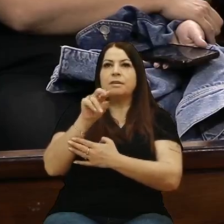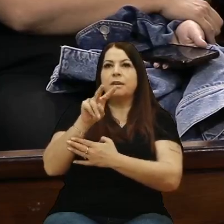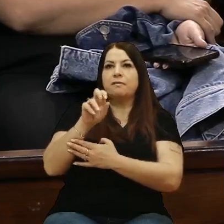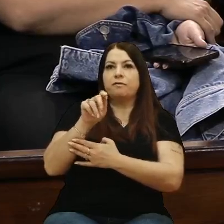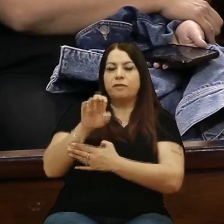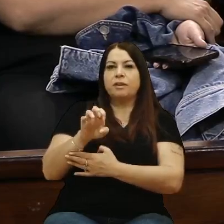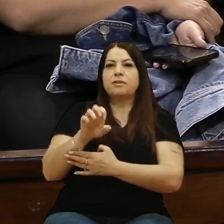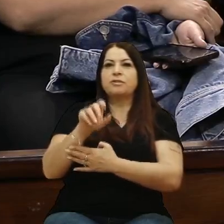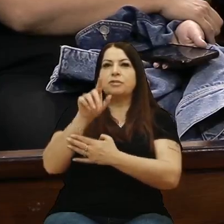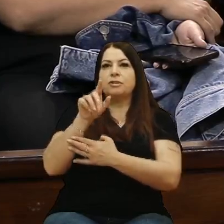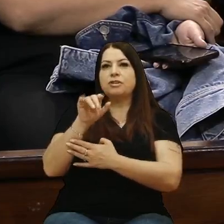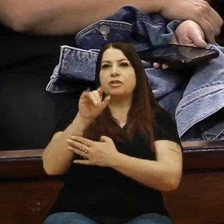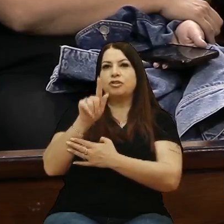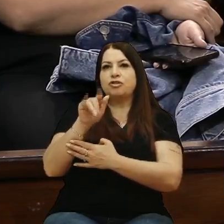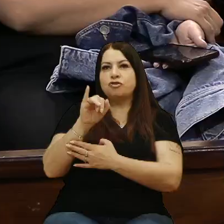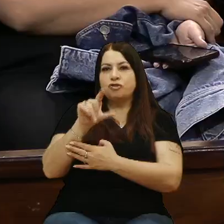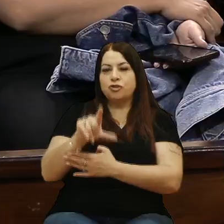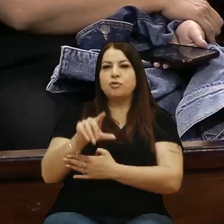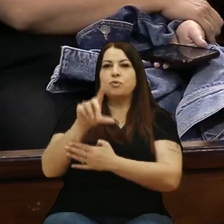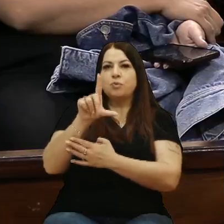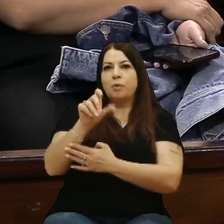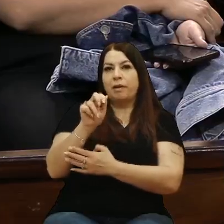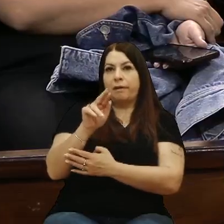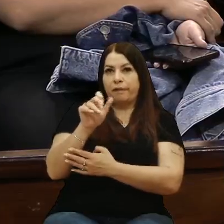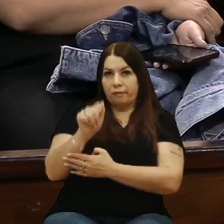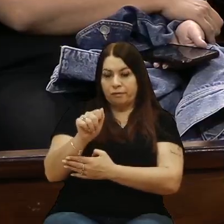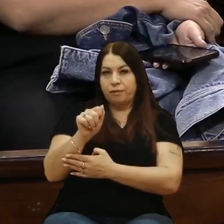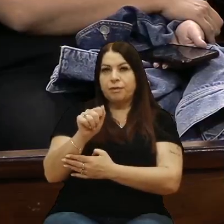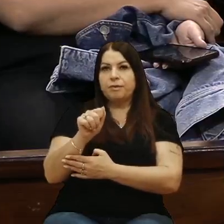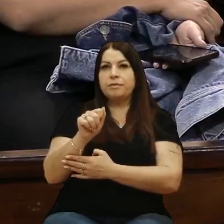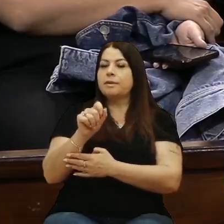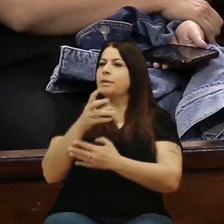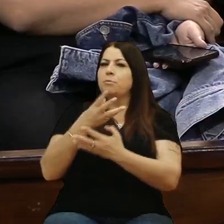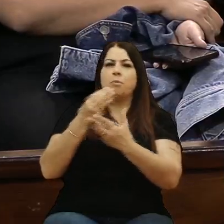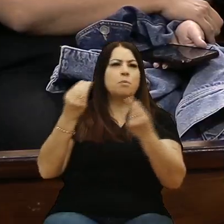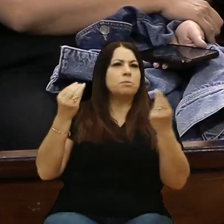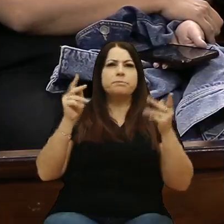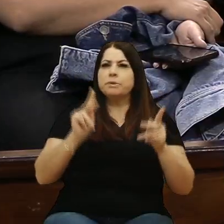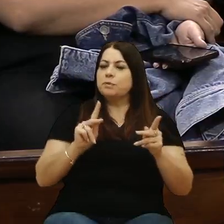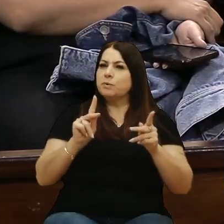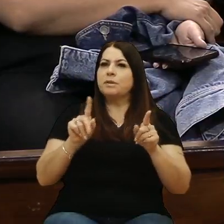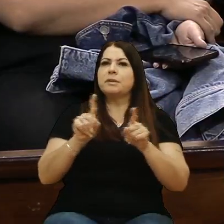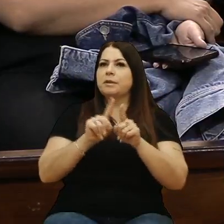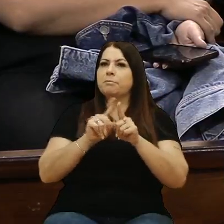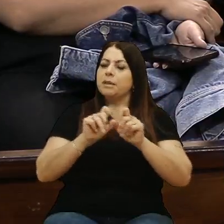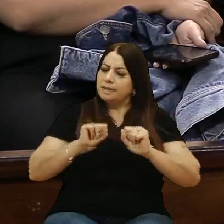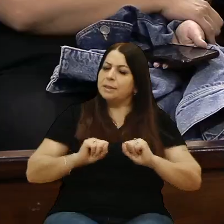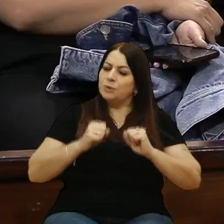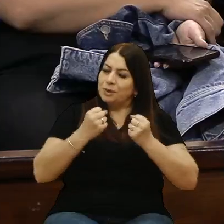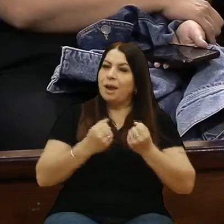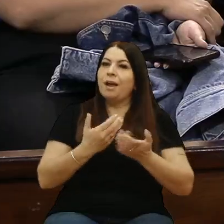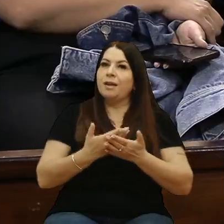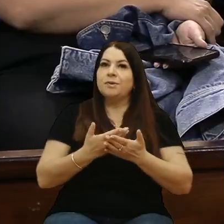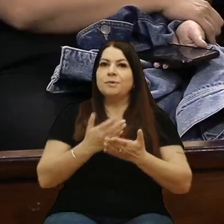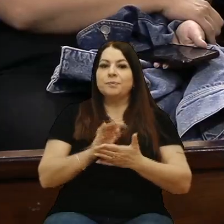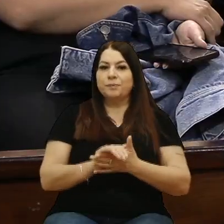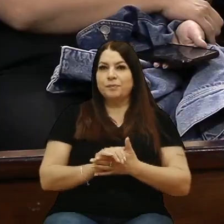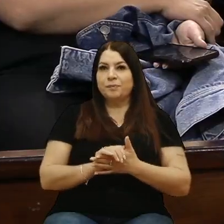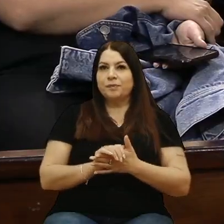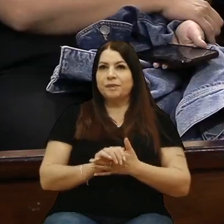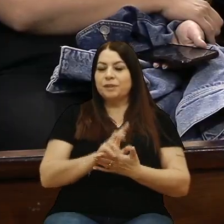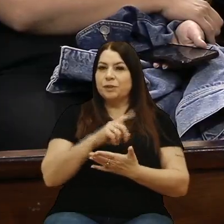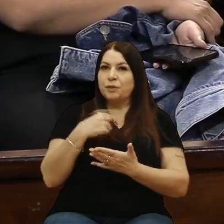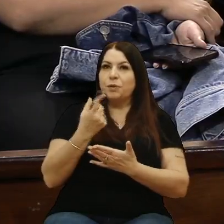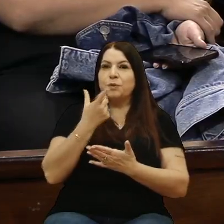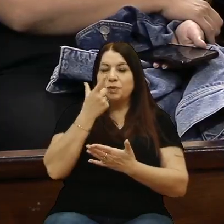Frisso, Gil Chiossi, a Laura Verona Bete e tantas outras pessoas que se dedicaram para que a